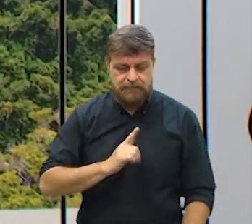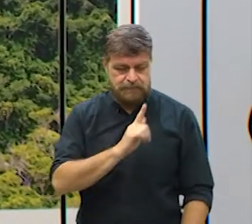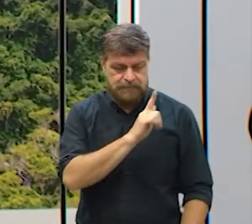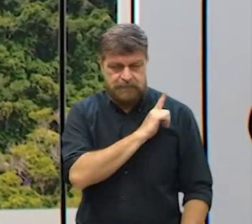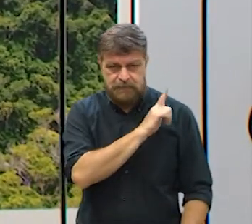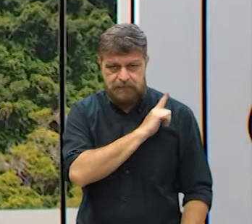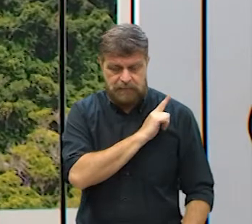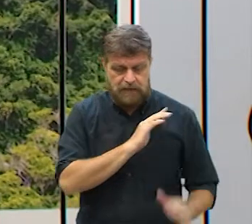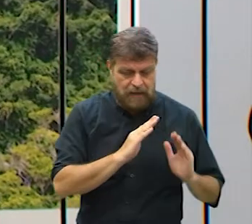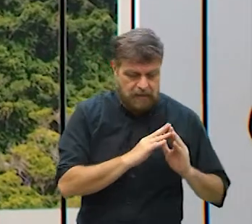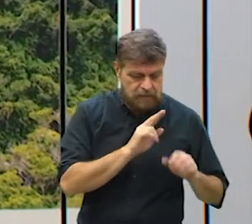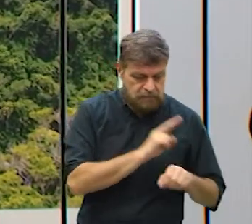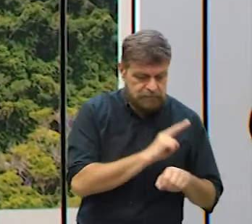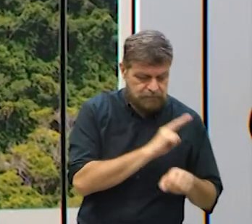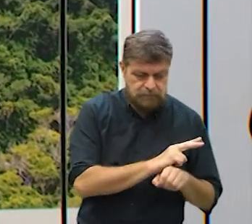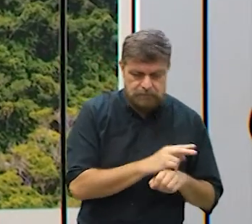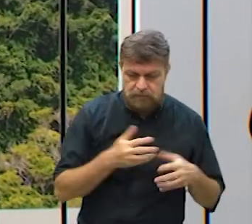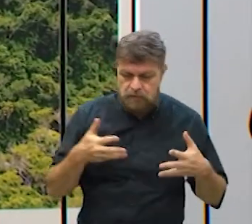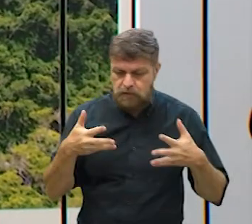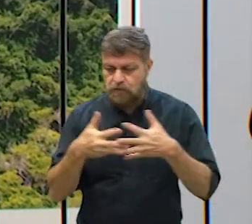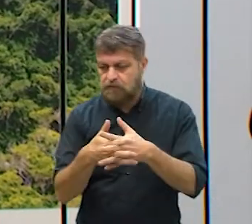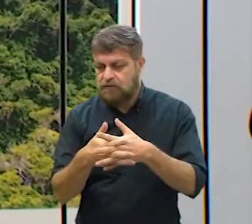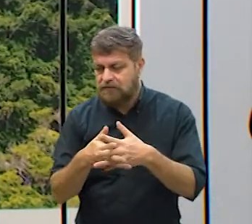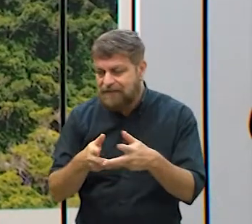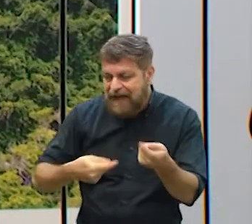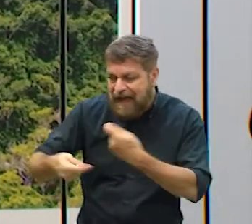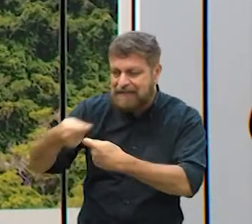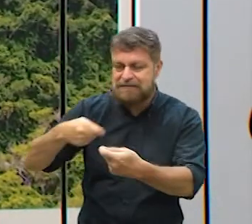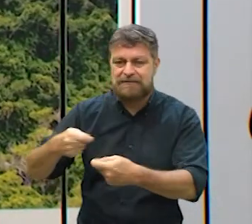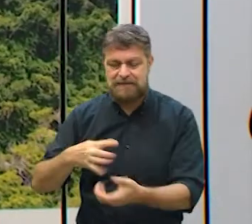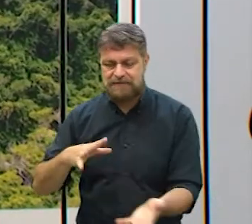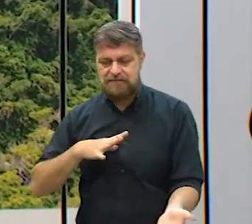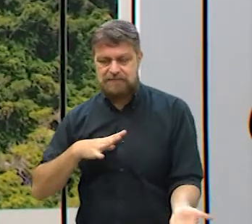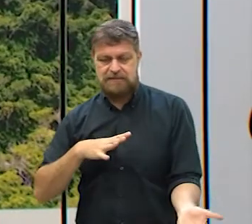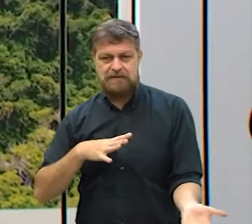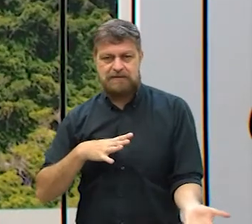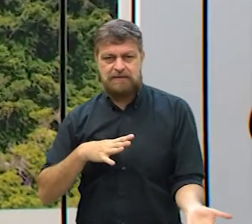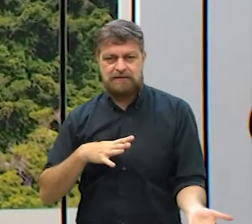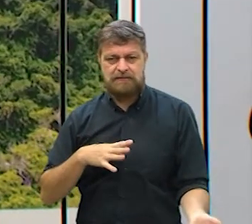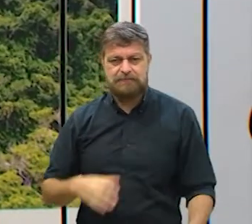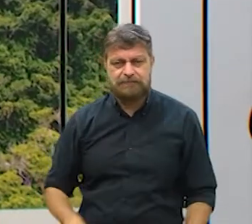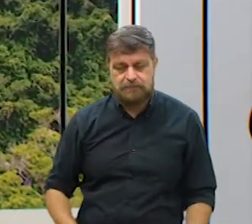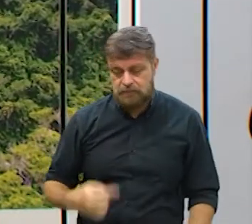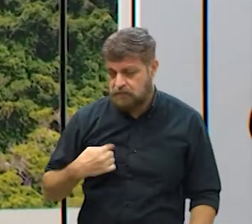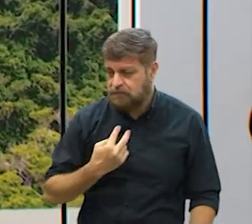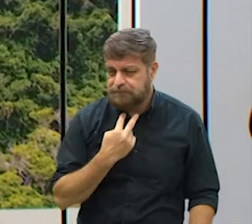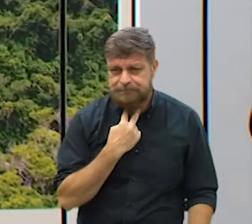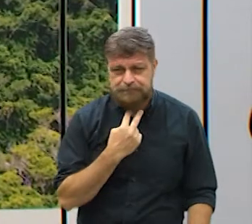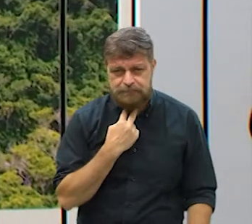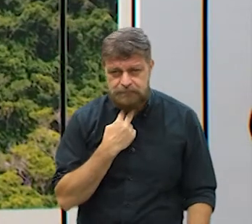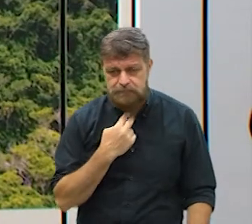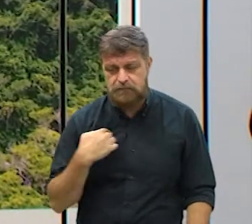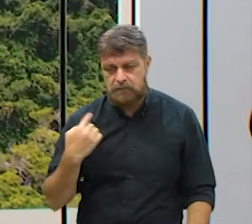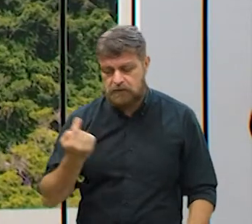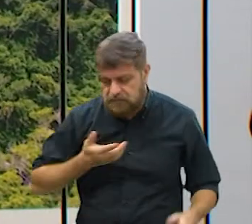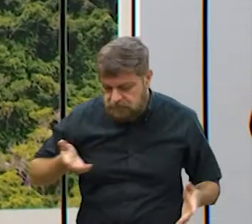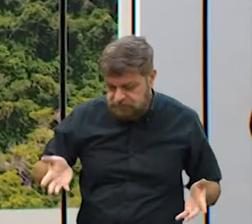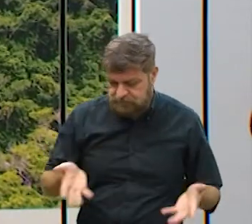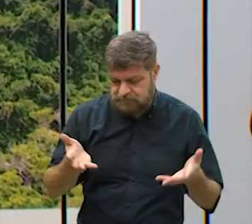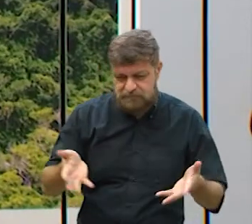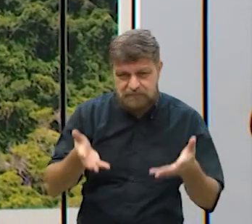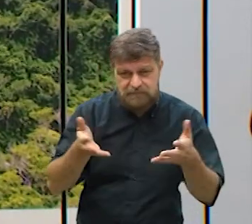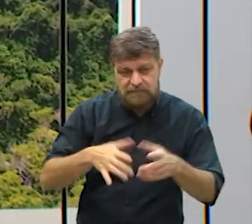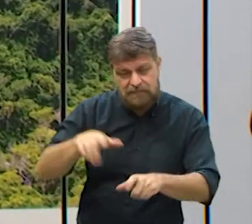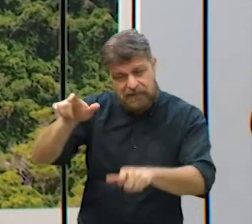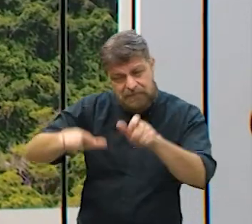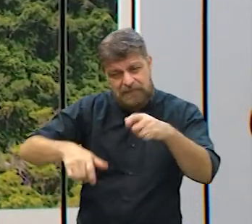do seu lar com a gerência administrativa do município. Nós não podemos, de maneira alguma, nós temos que incentivar aqueles